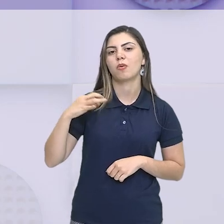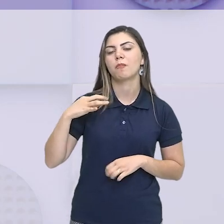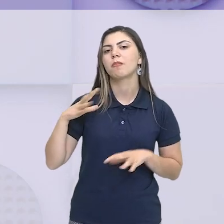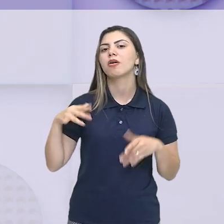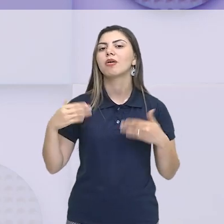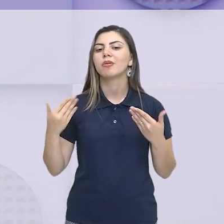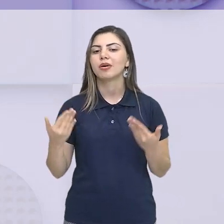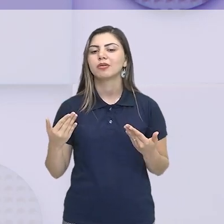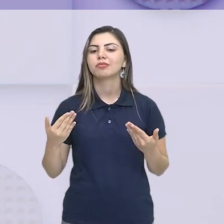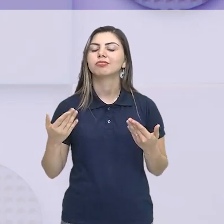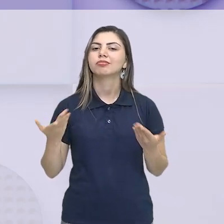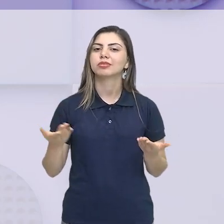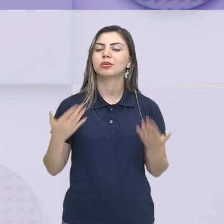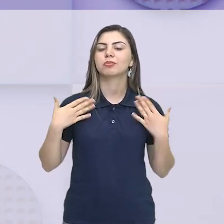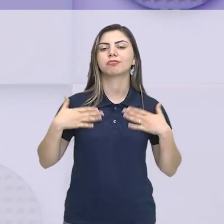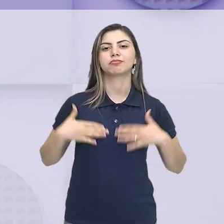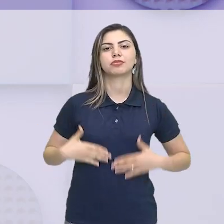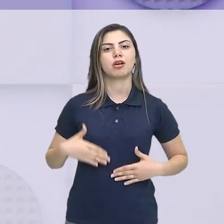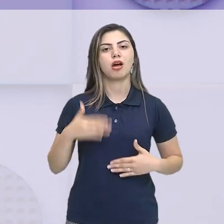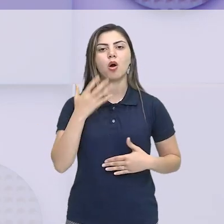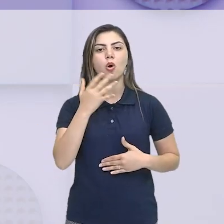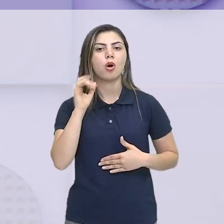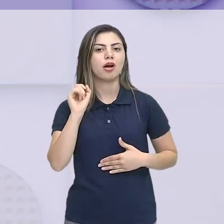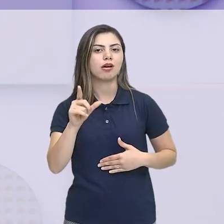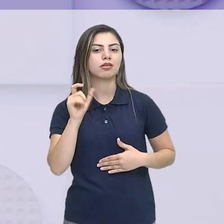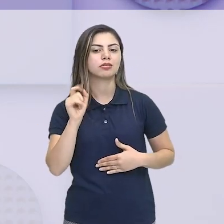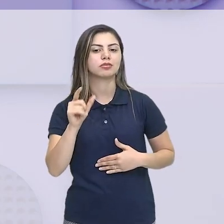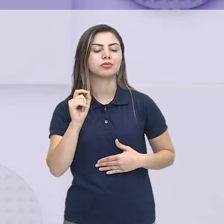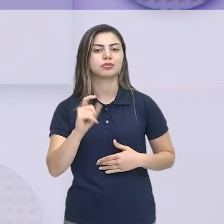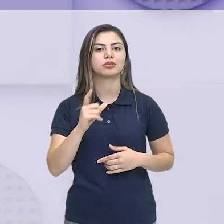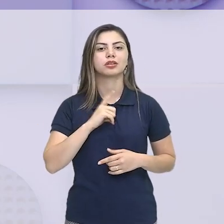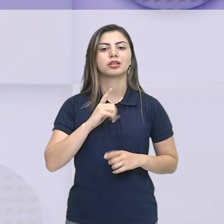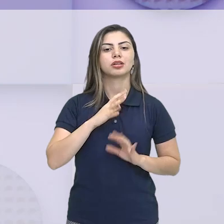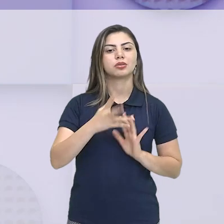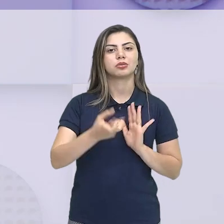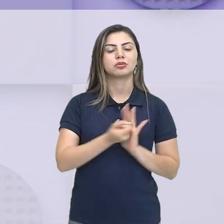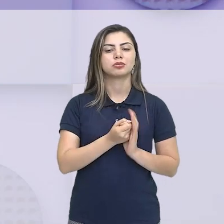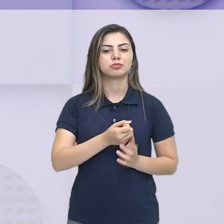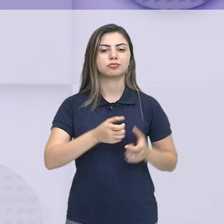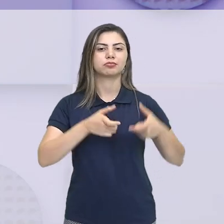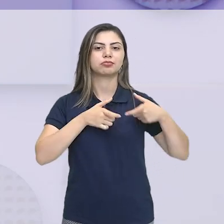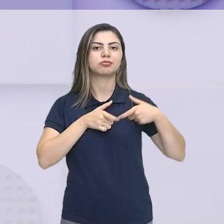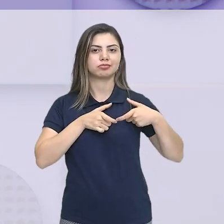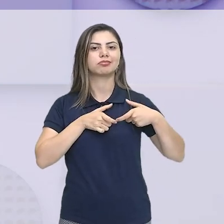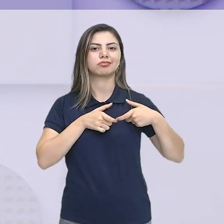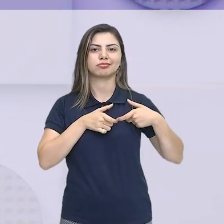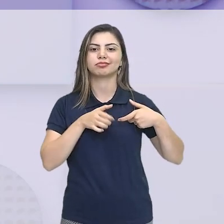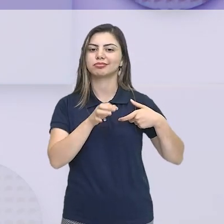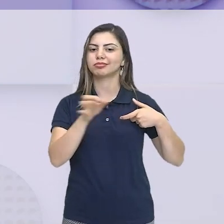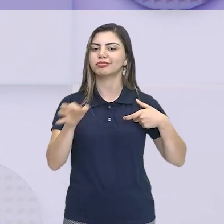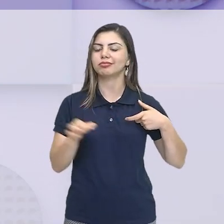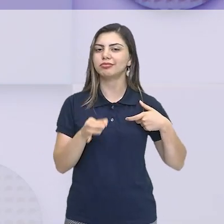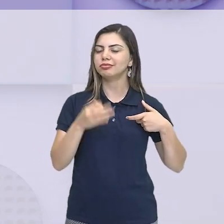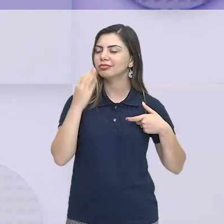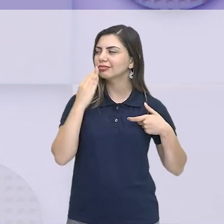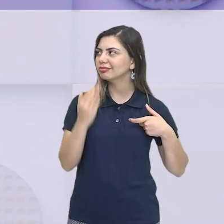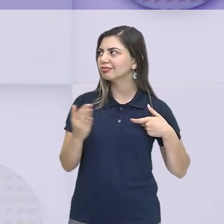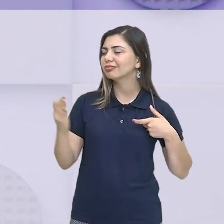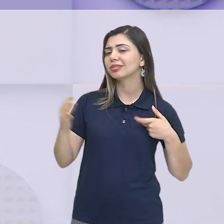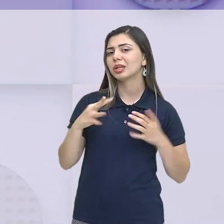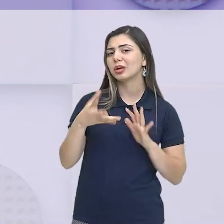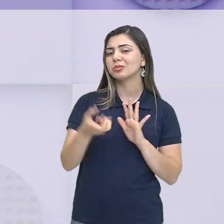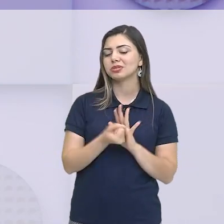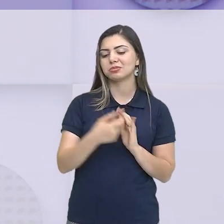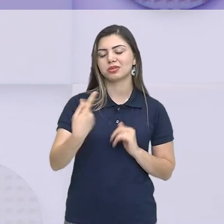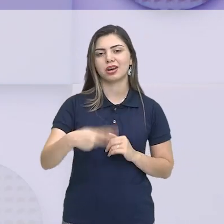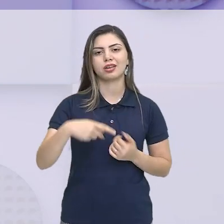de mídias? É a camisa azul, não é? Com a logo do centro de mídias, o símbolo do centro de mídias.